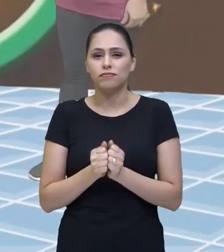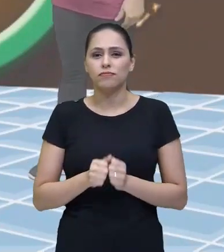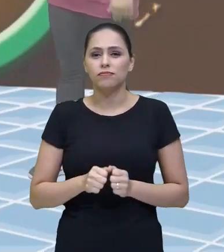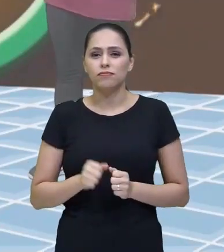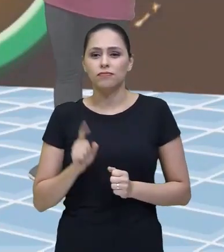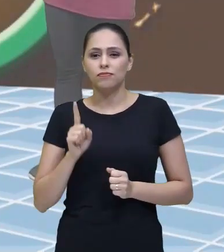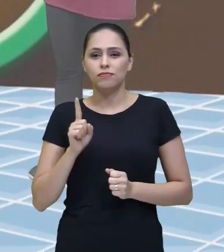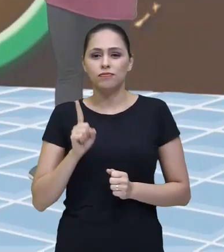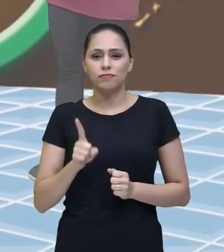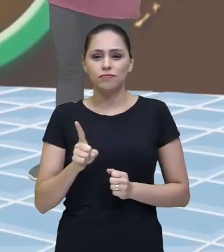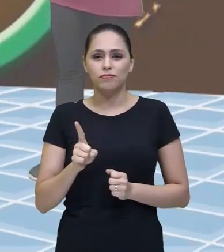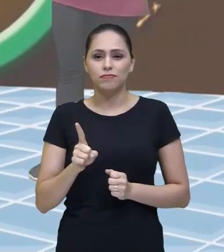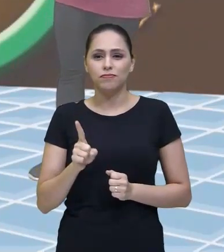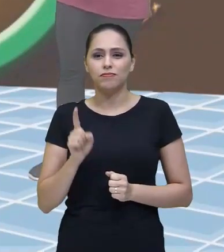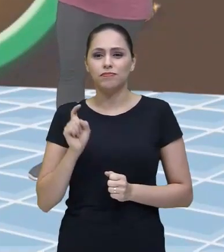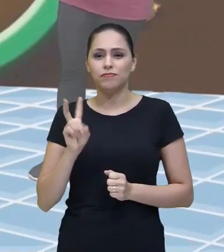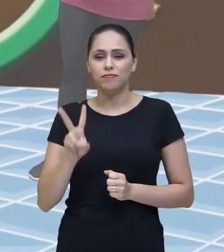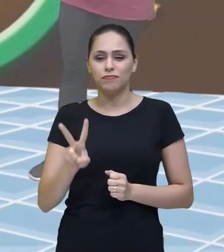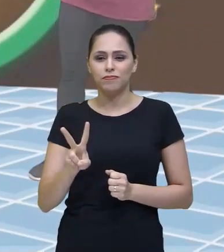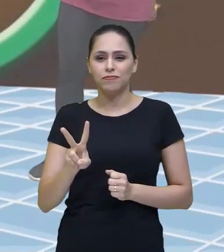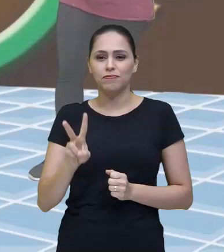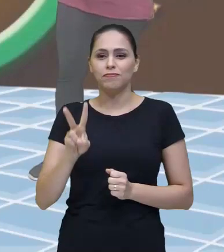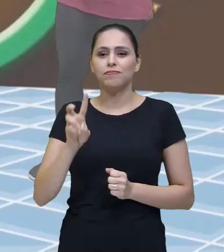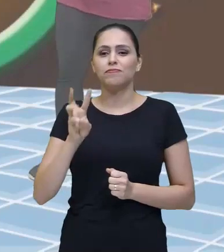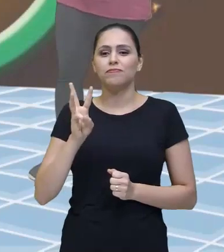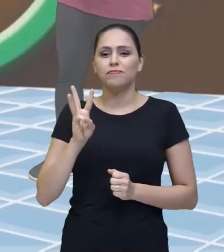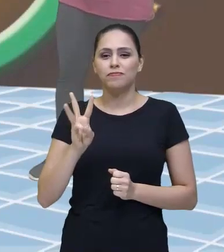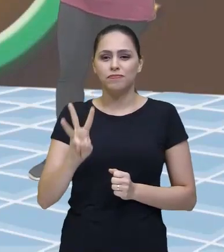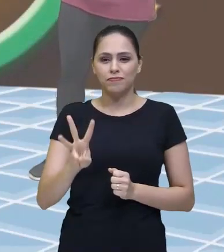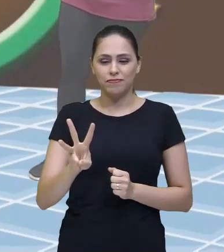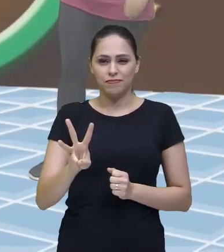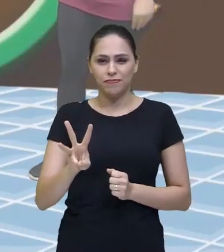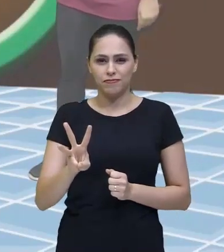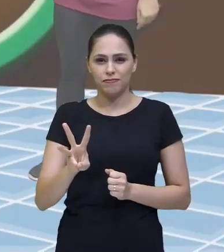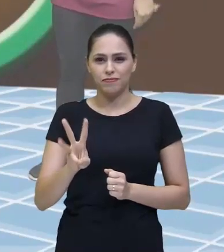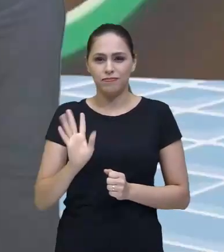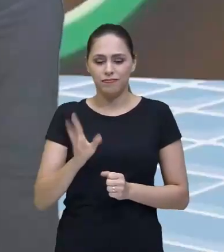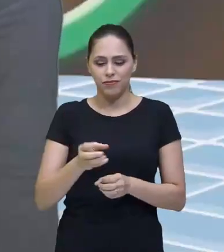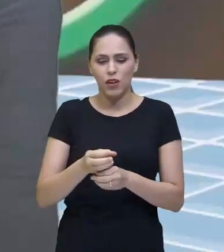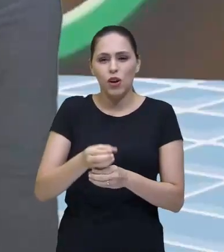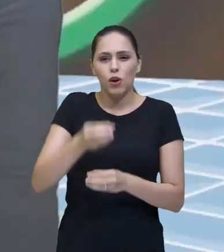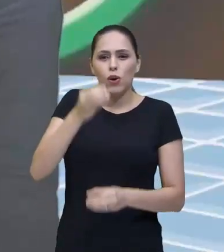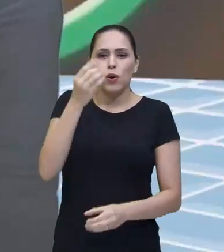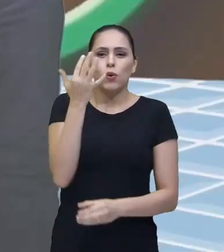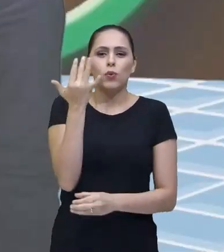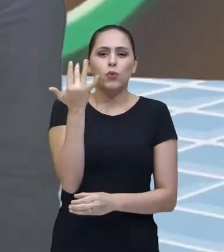mundo. Um, dois, três e...